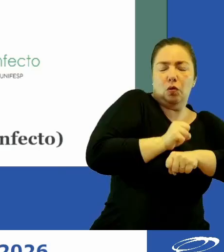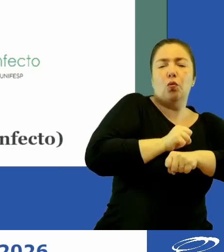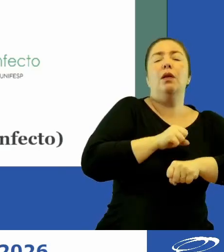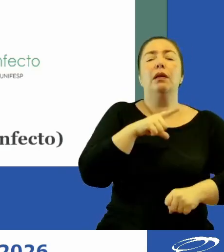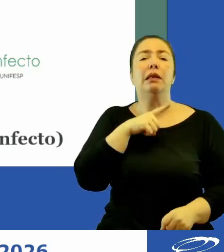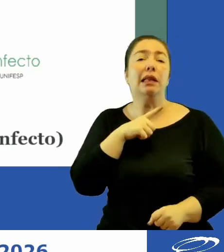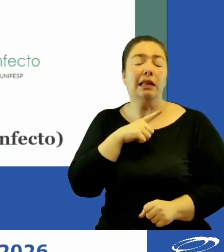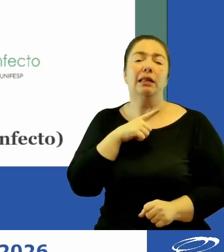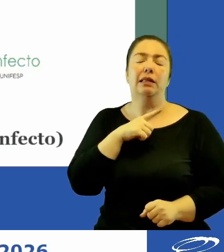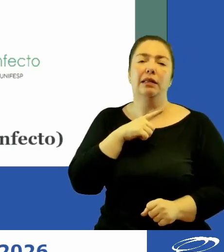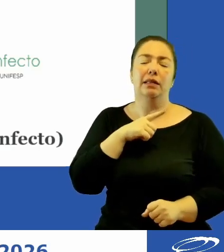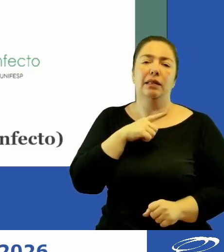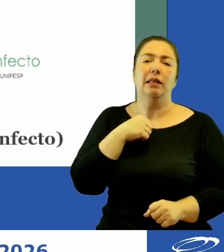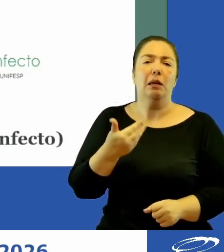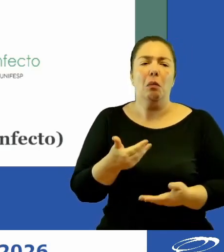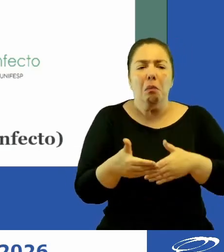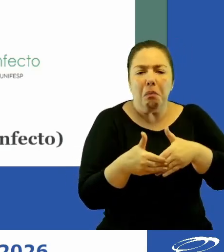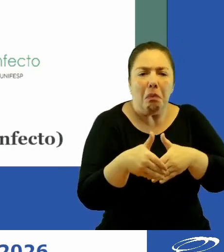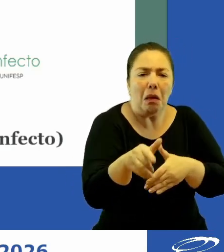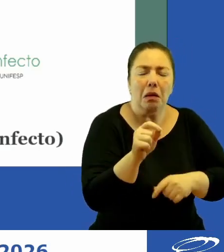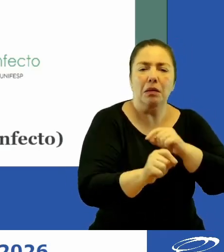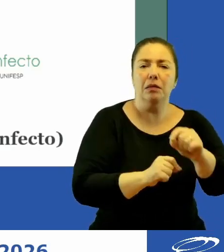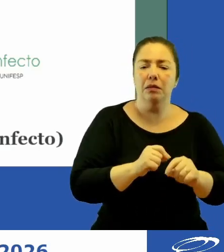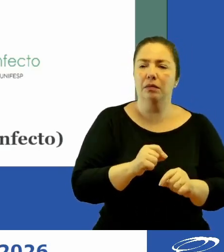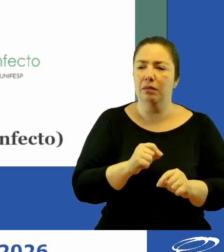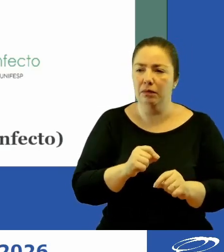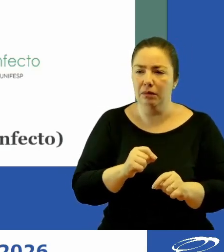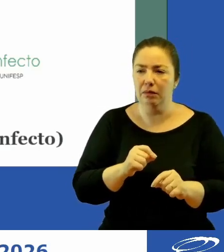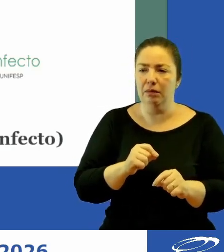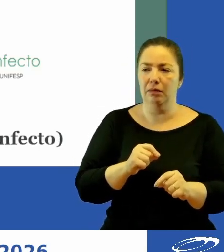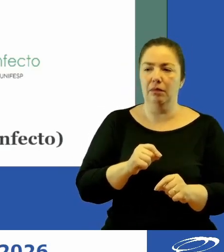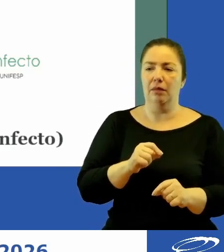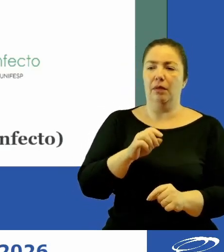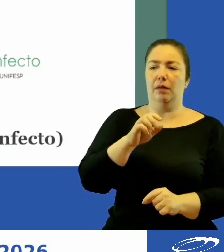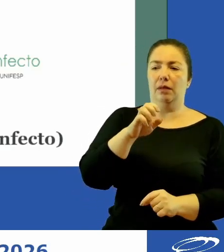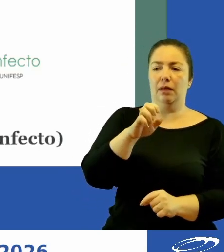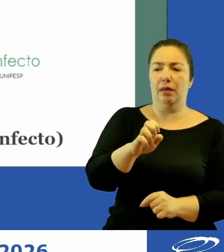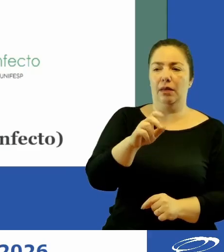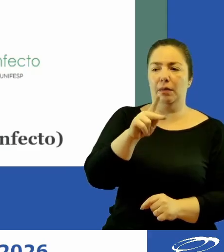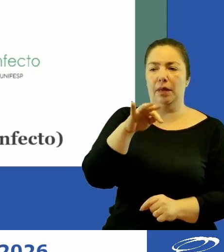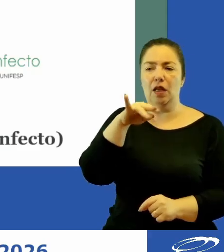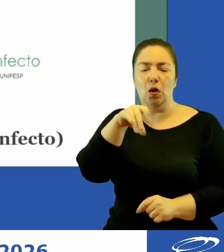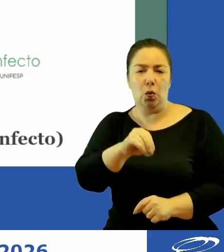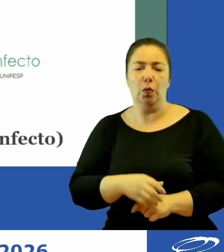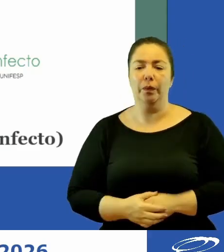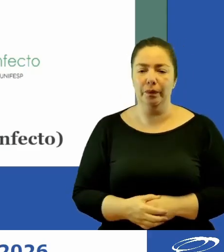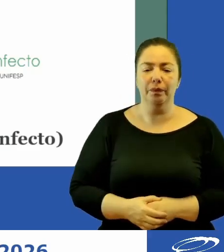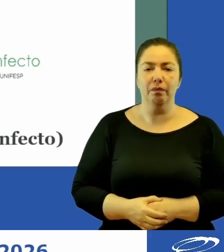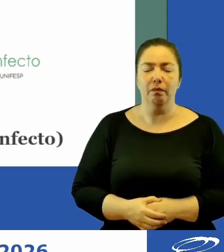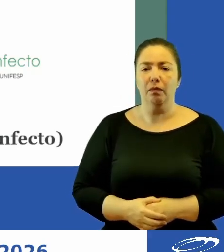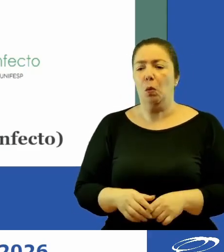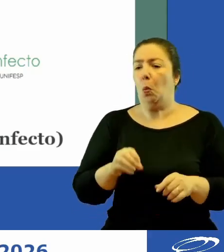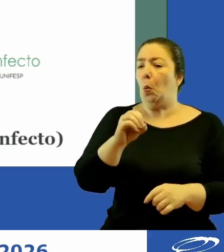partir daqui eu vou falar em PJI, que é uma coisa que a gente lê o tempo inteiro, que é Prosthetic Joint Infection, ou mesmo atropatia infectada,